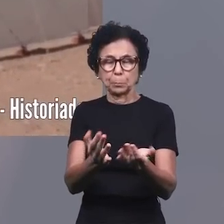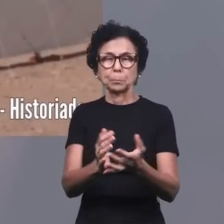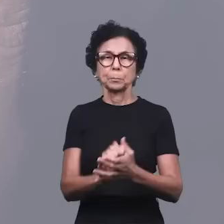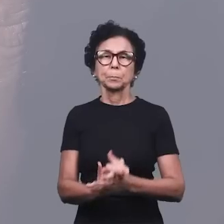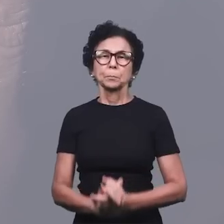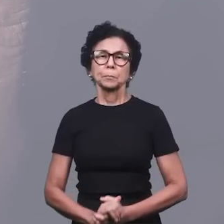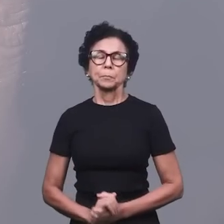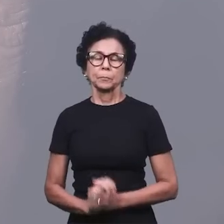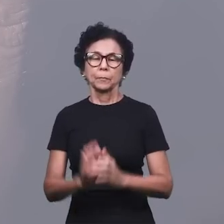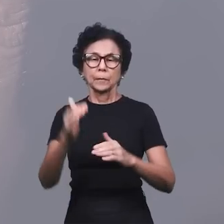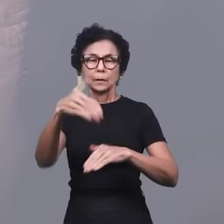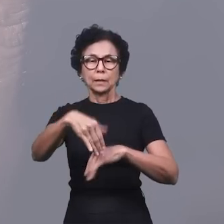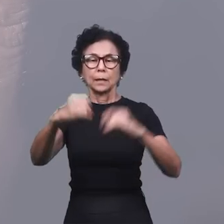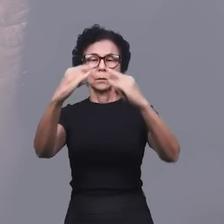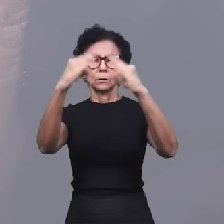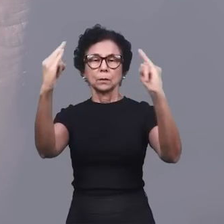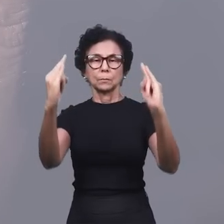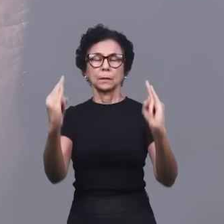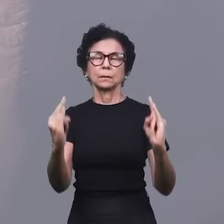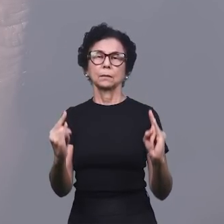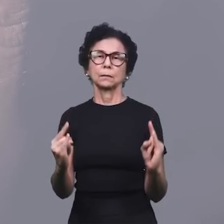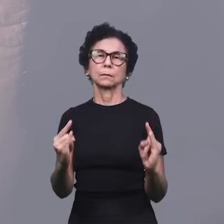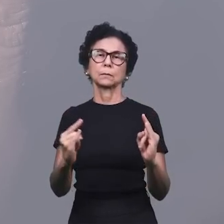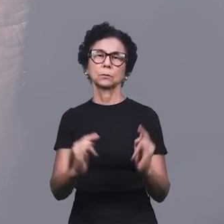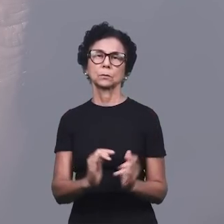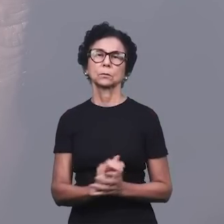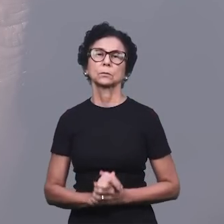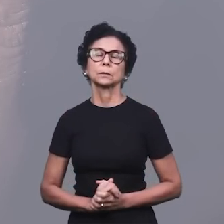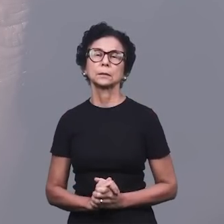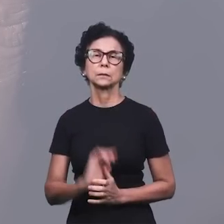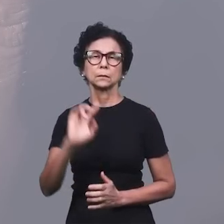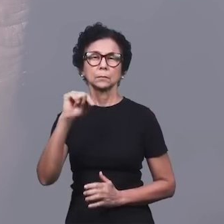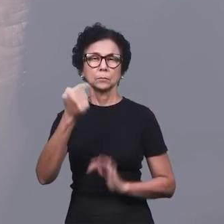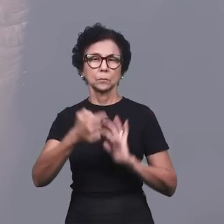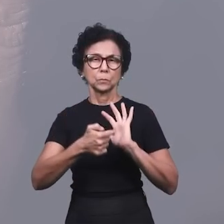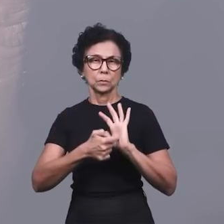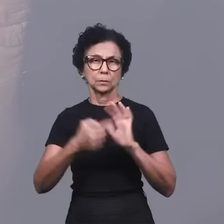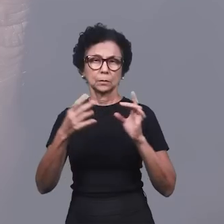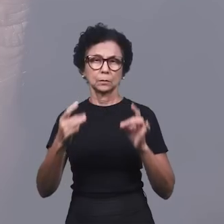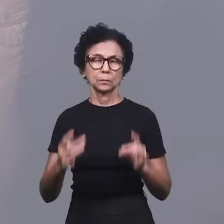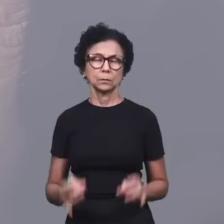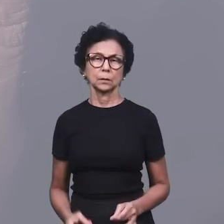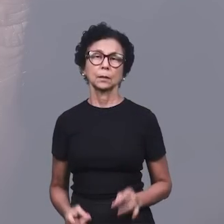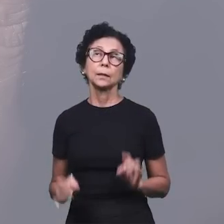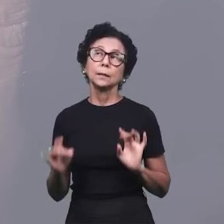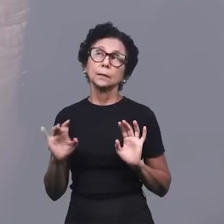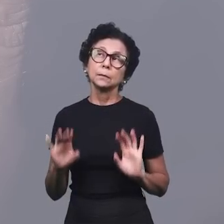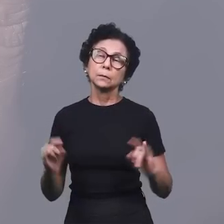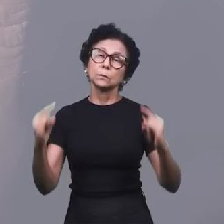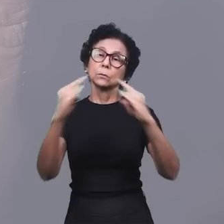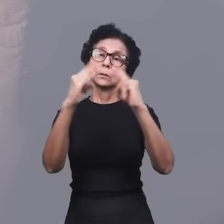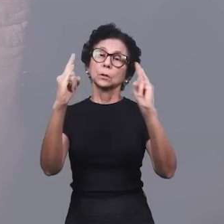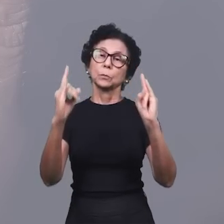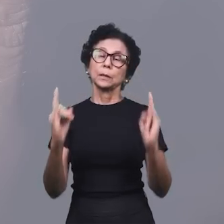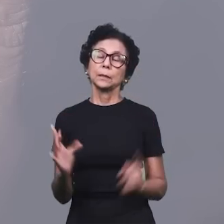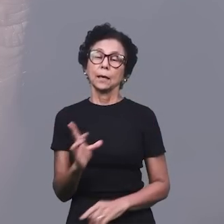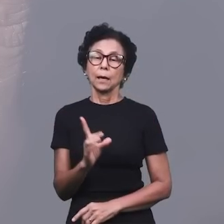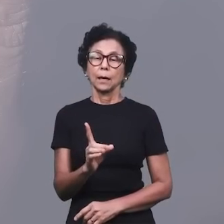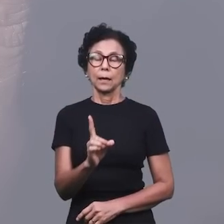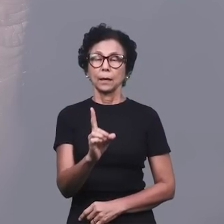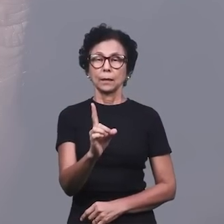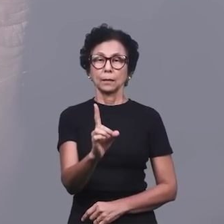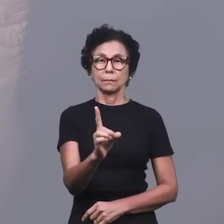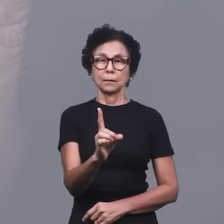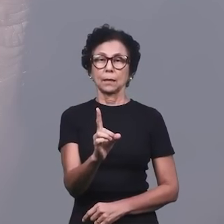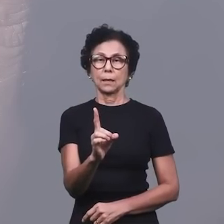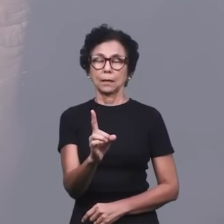são figuras que iremos mostrar até mesmo mais adiante. Portanto, desde a entrada do tabernáculo até o momento em que o